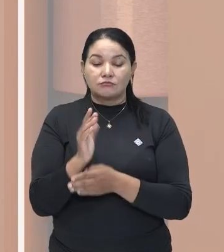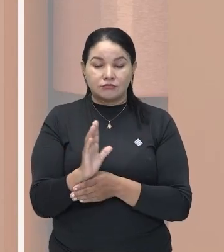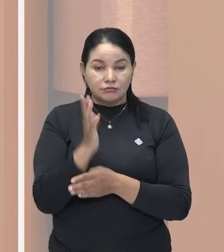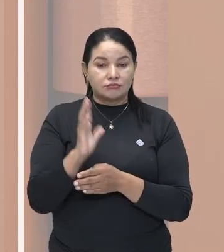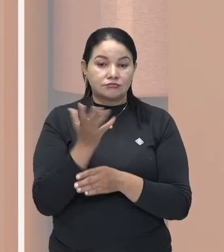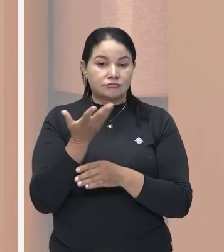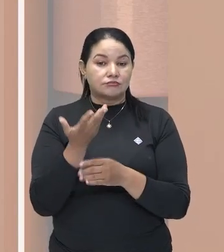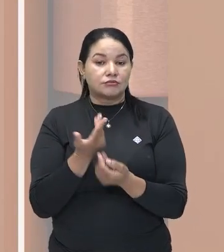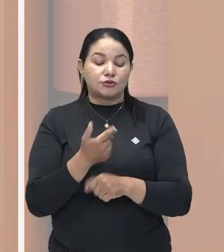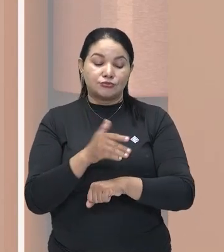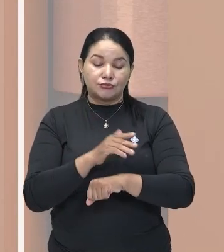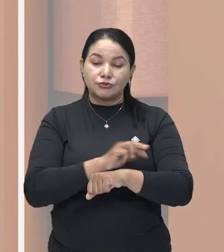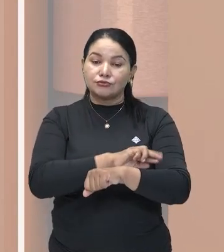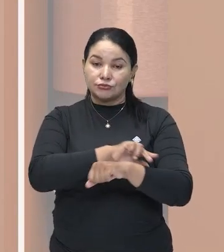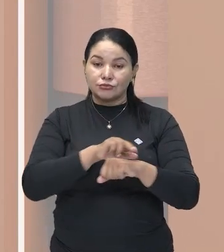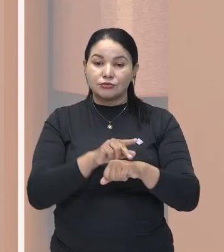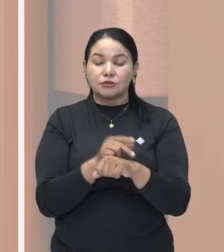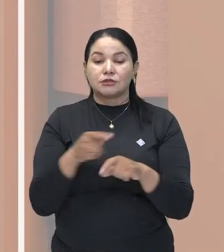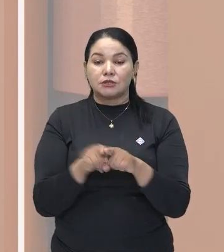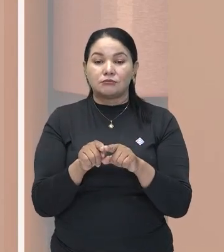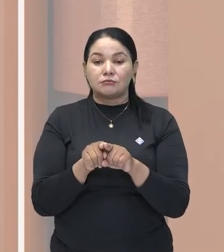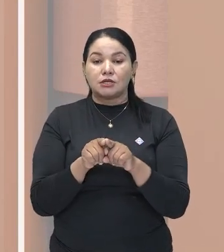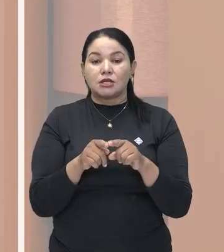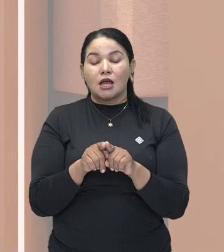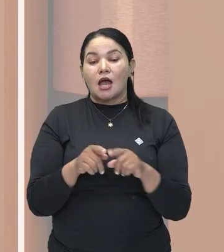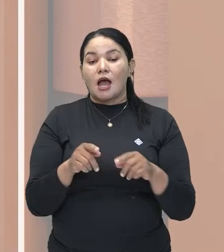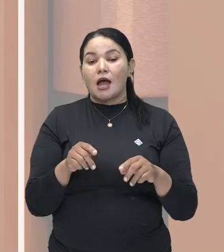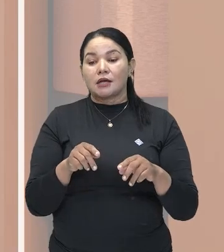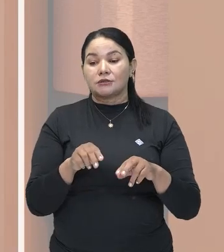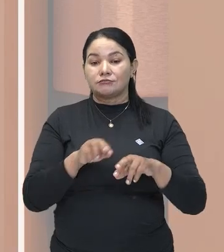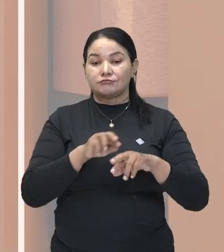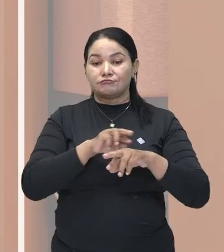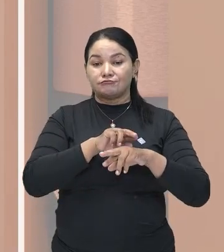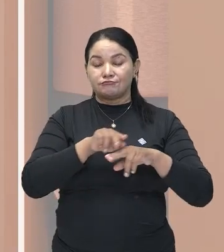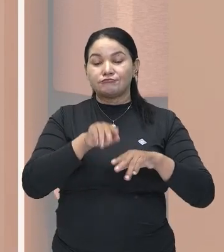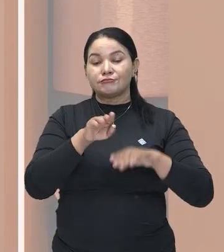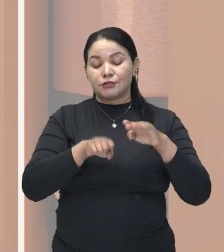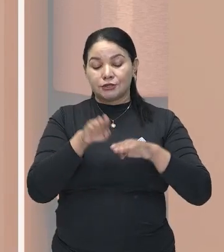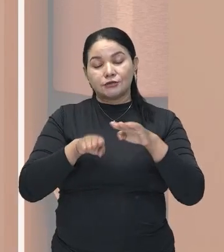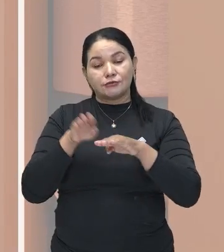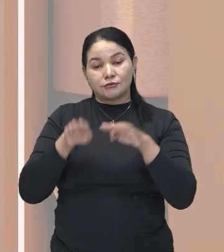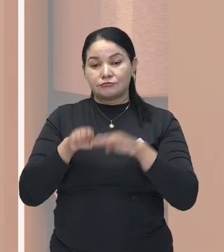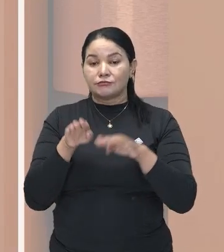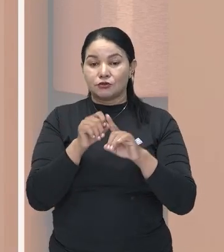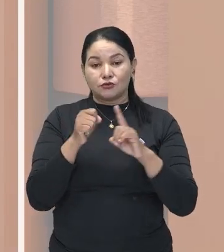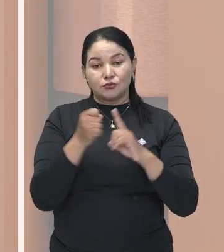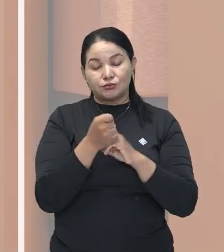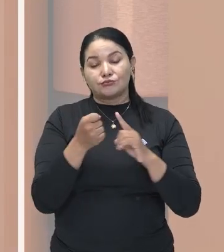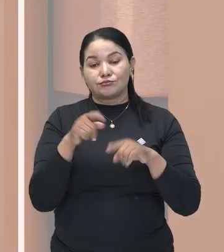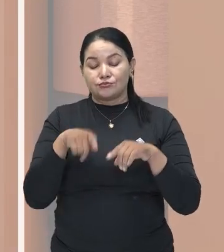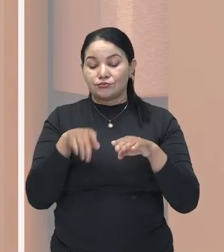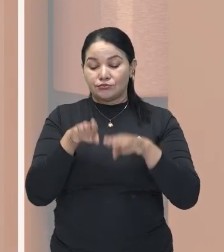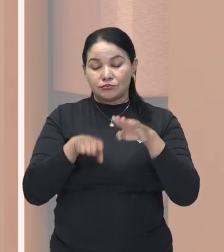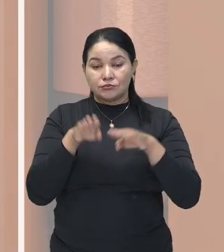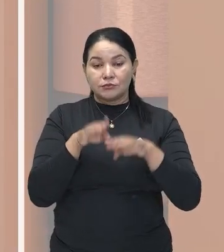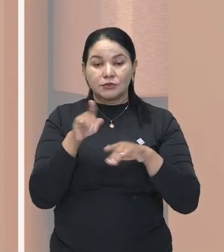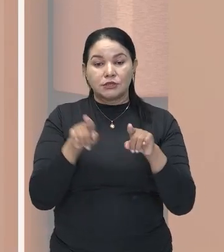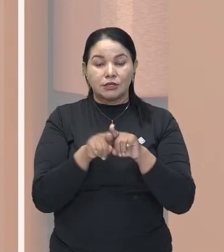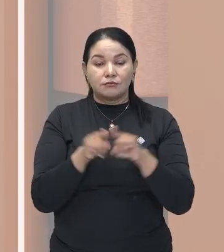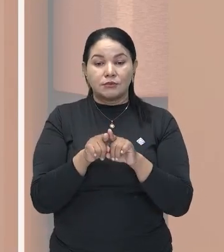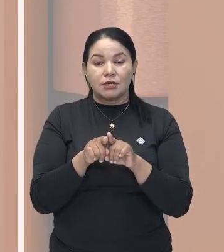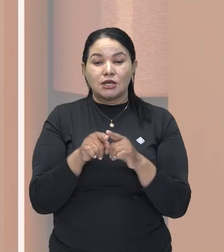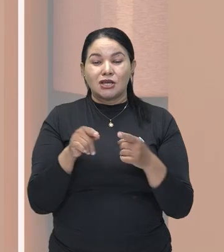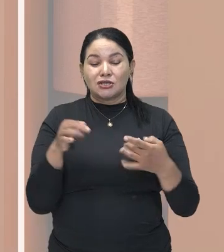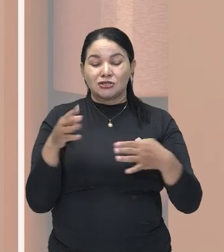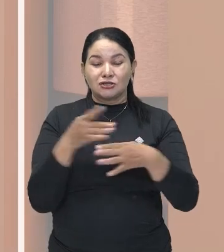também a desigualdade social, tá bom? Isso tudo vão ser características demográficas. Mas